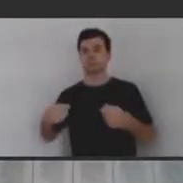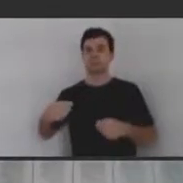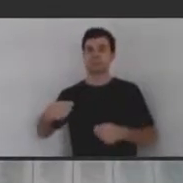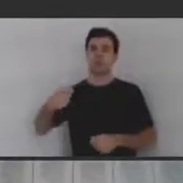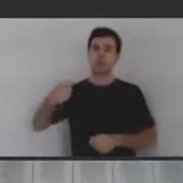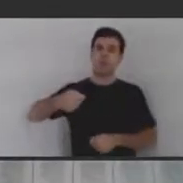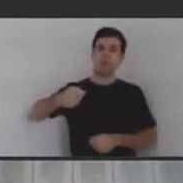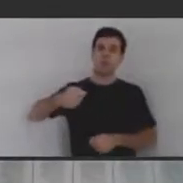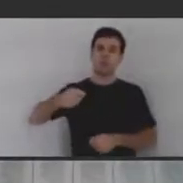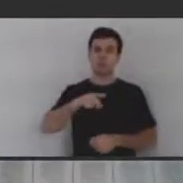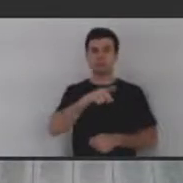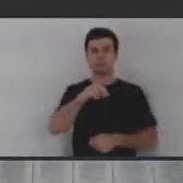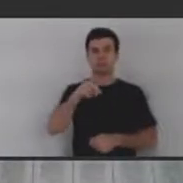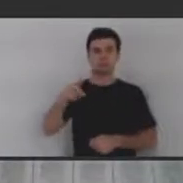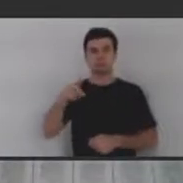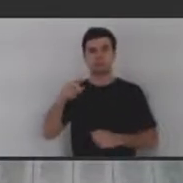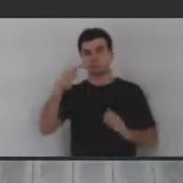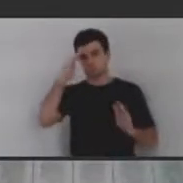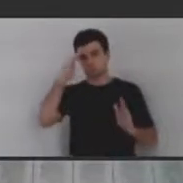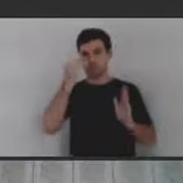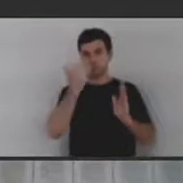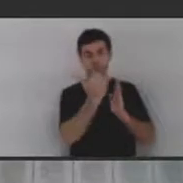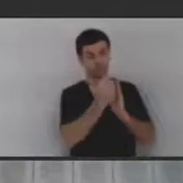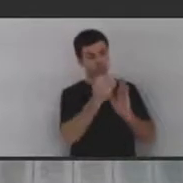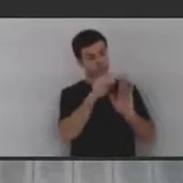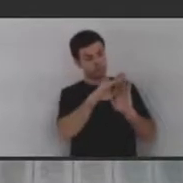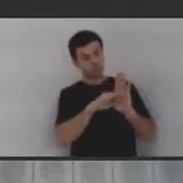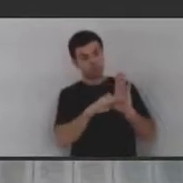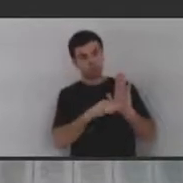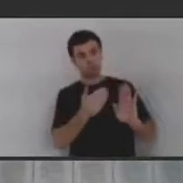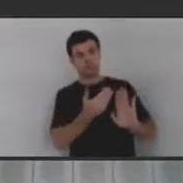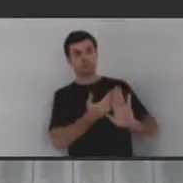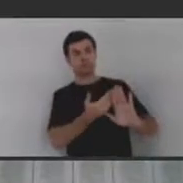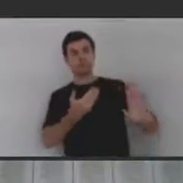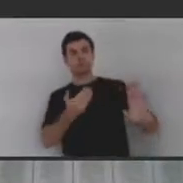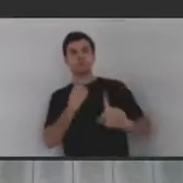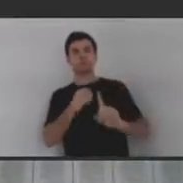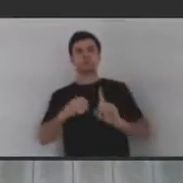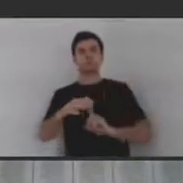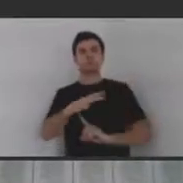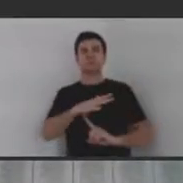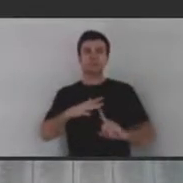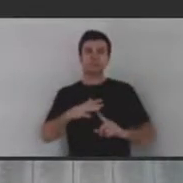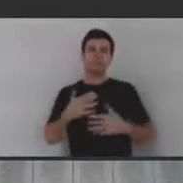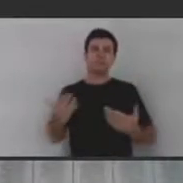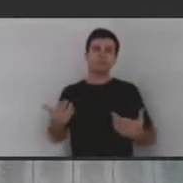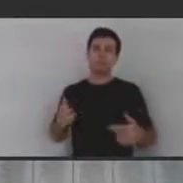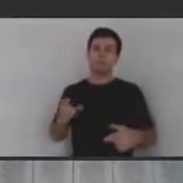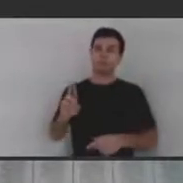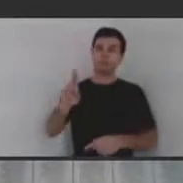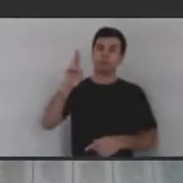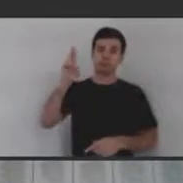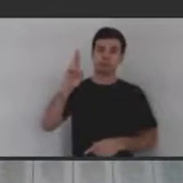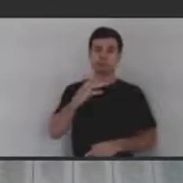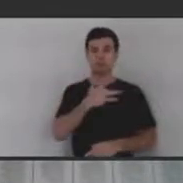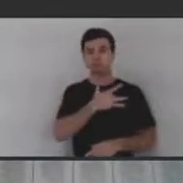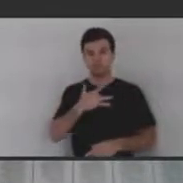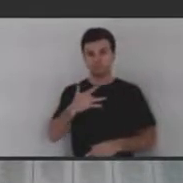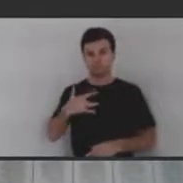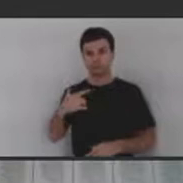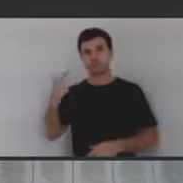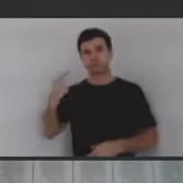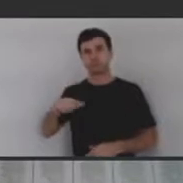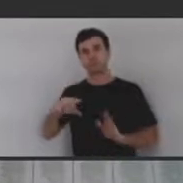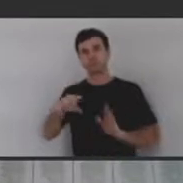a observação das normas de distanciamento social definidas pelas autoridades sanitárias e demais protocolos de segurança para